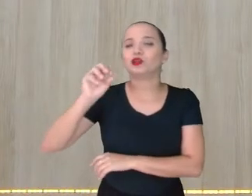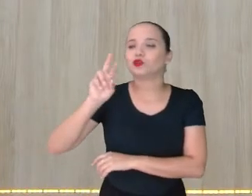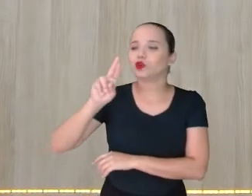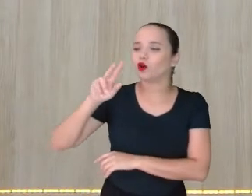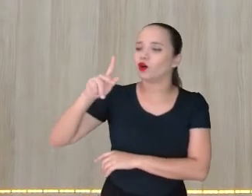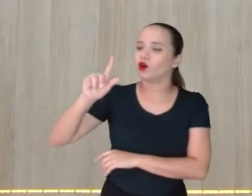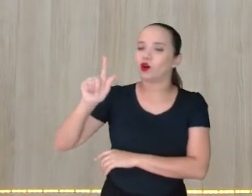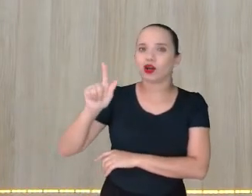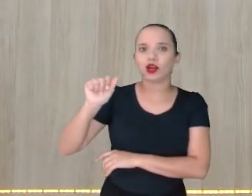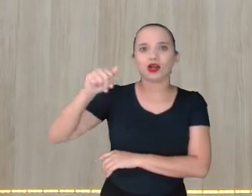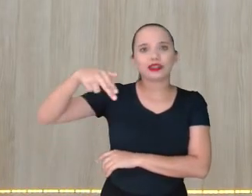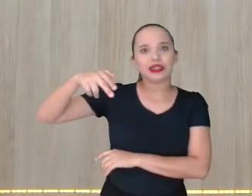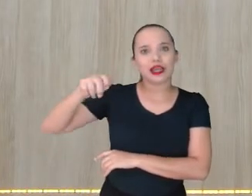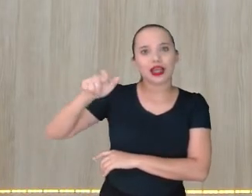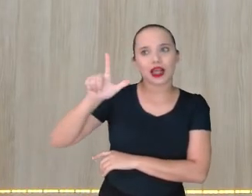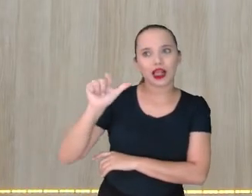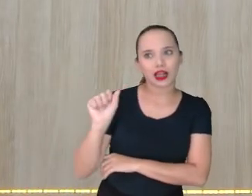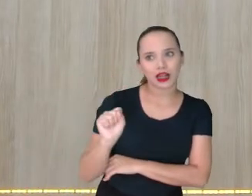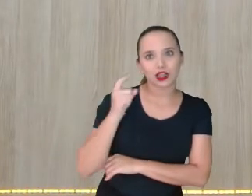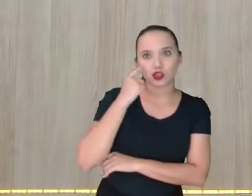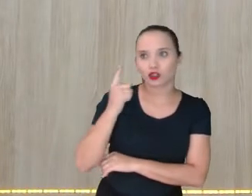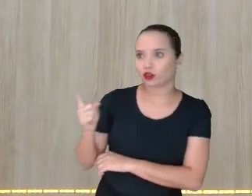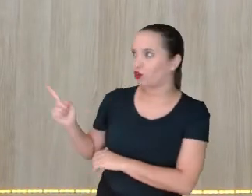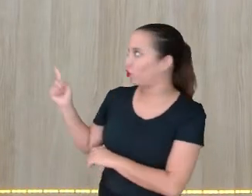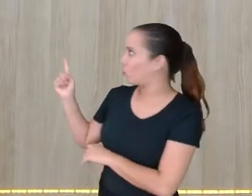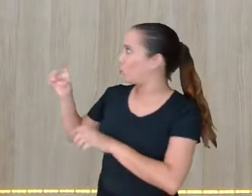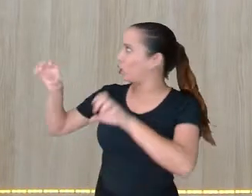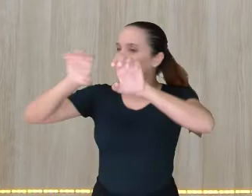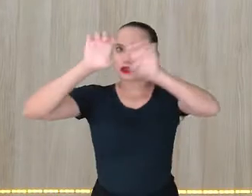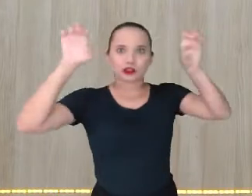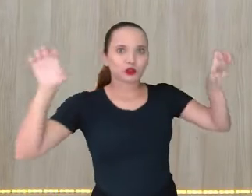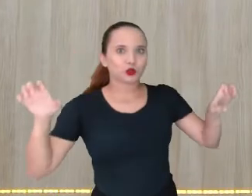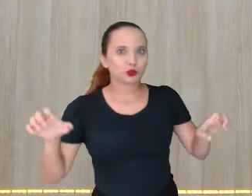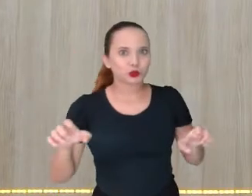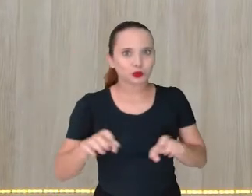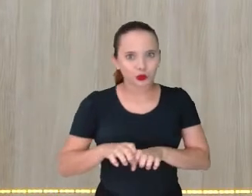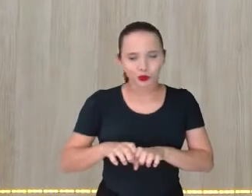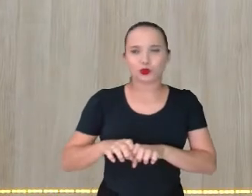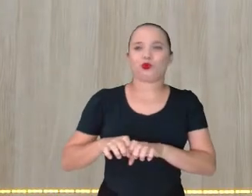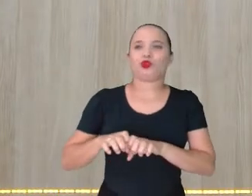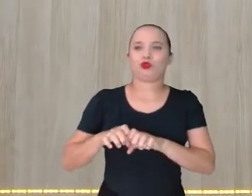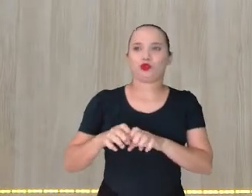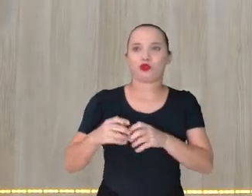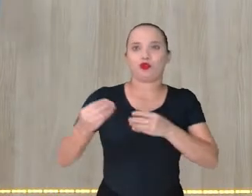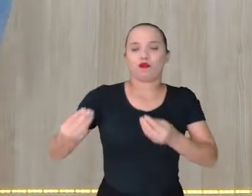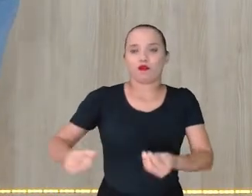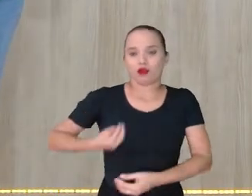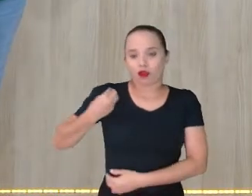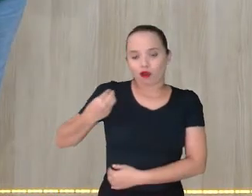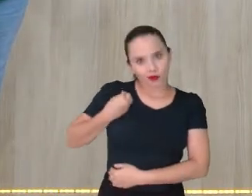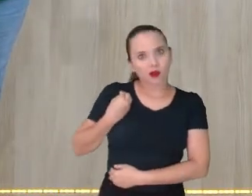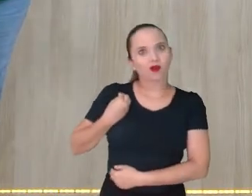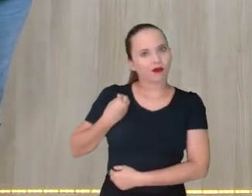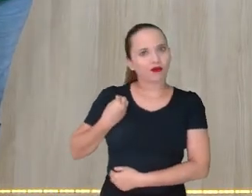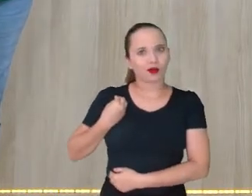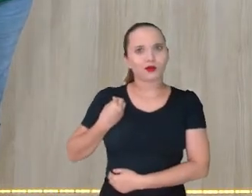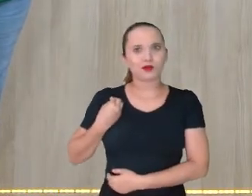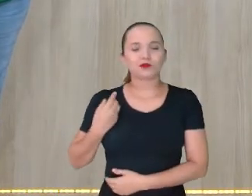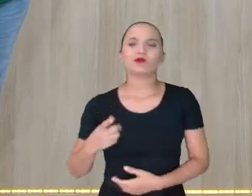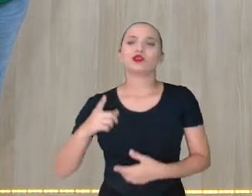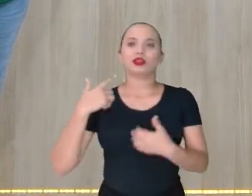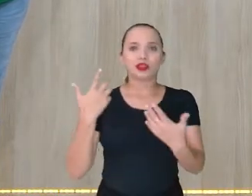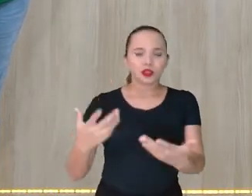organelas, que são essas estruturas aqui, ó, que fazem com que a célula viva, né? Funcione. São